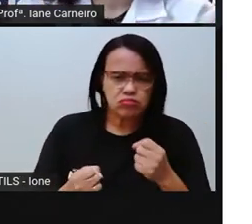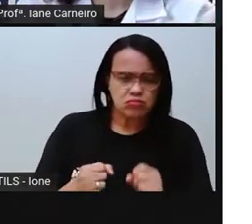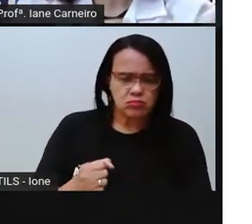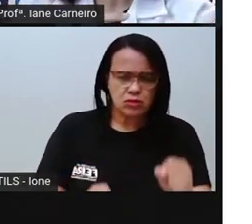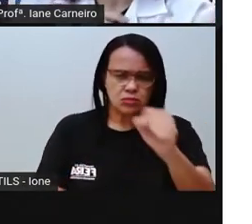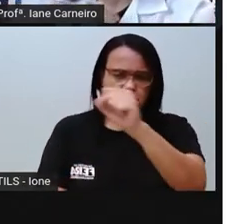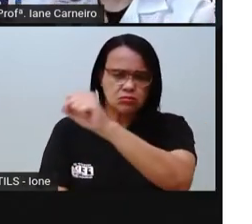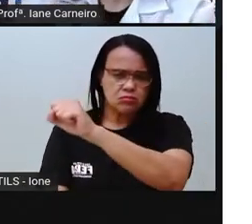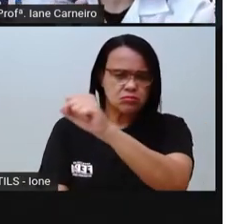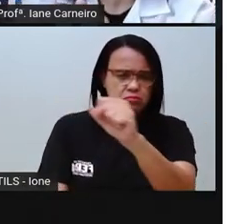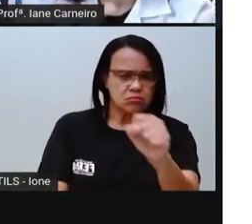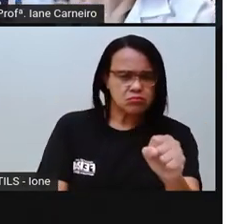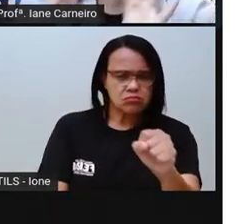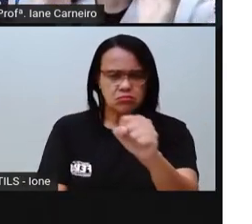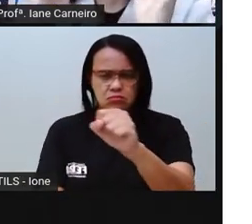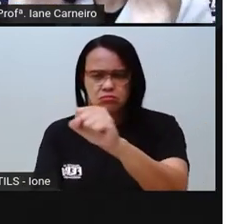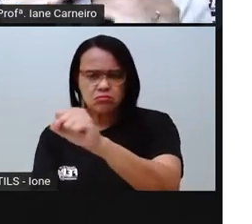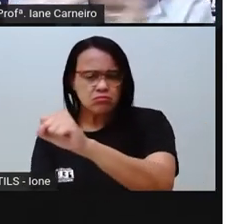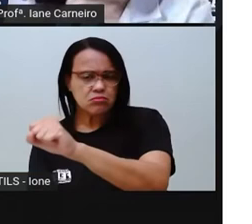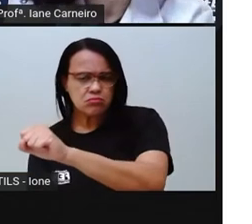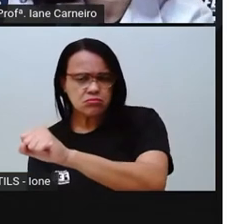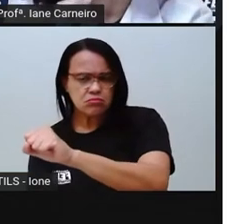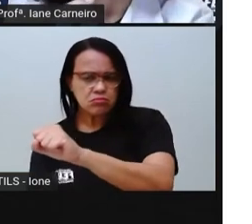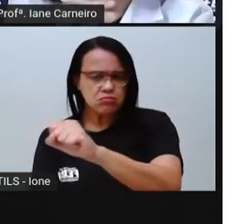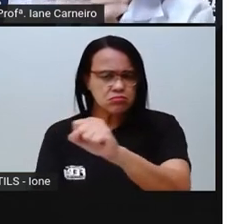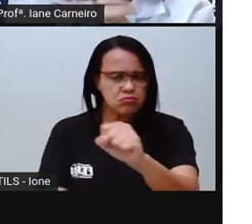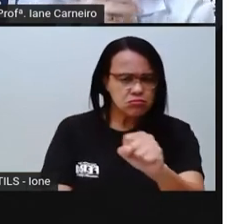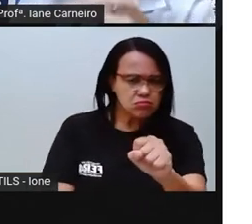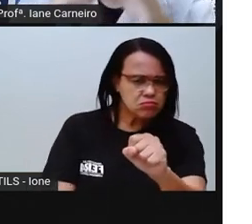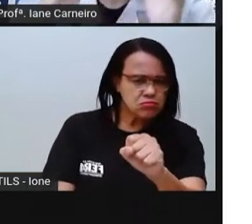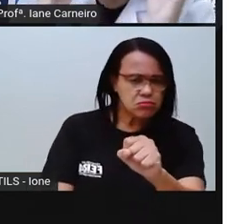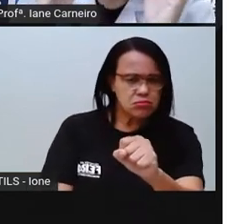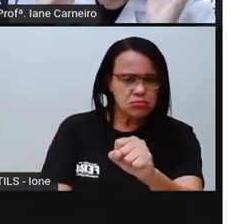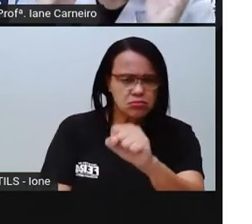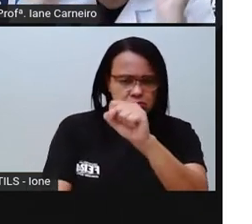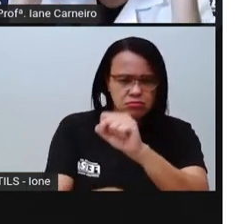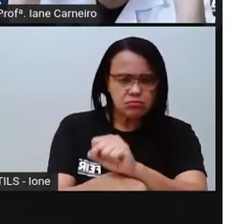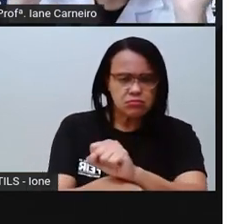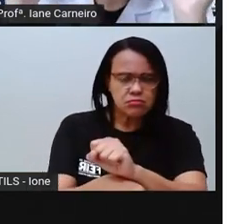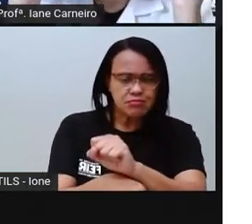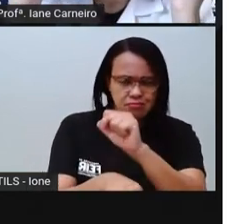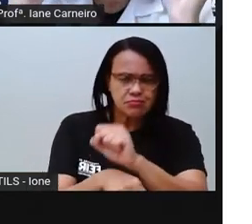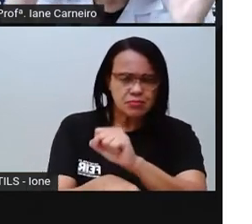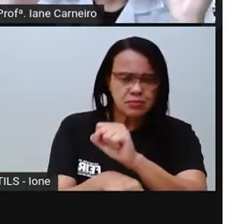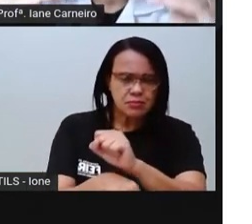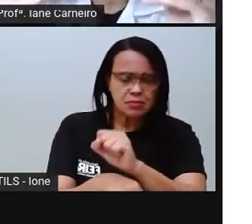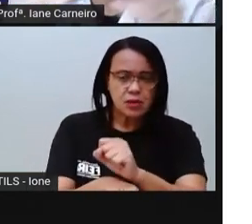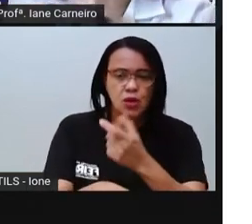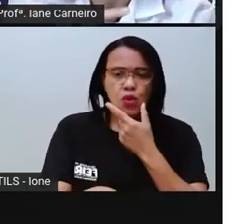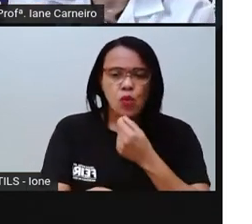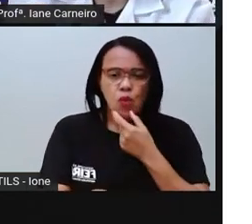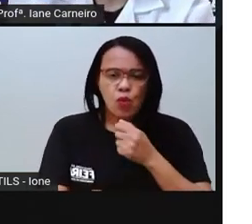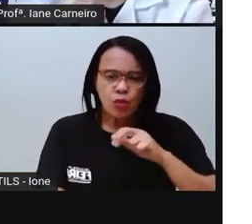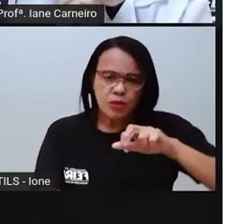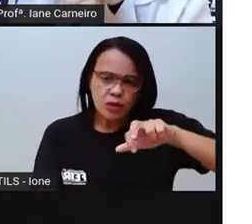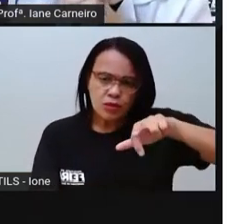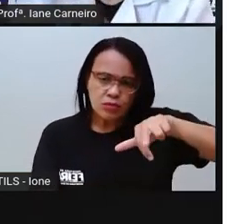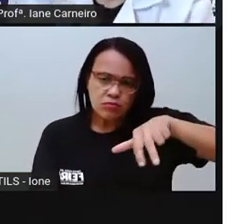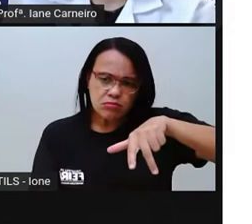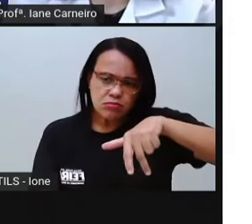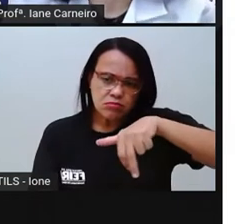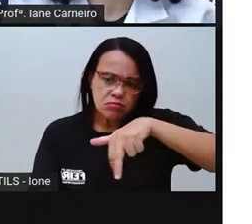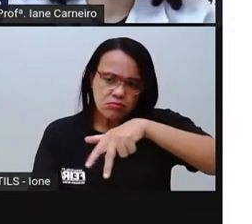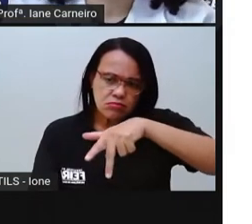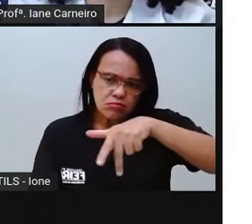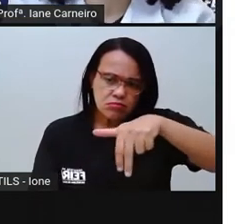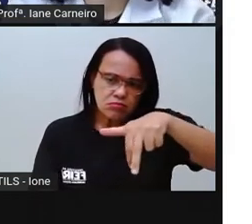atenção. Então, eles estão quase parados na sinaleira, né? Como a Pró falou, quando a gente vai chegando, eles vão diminuindo a velocidade.